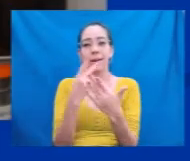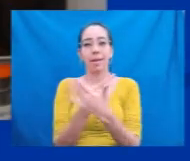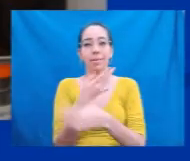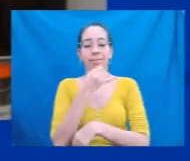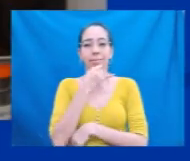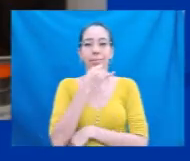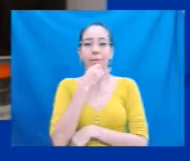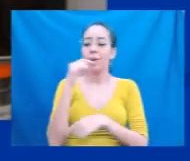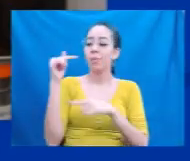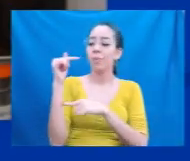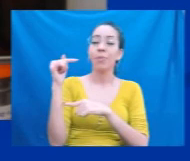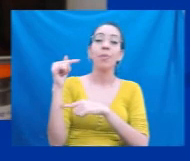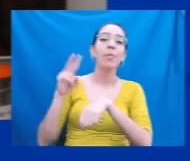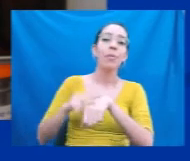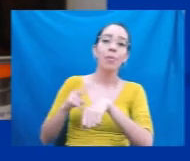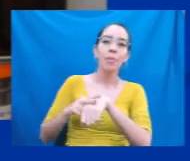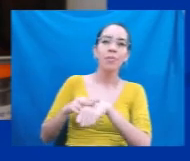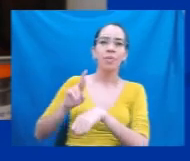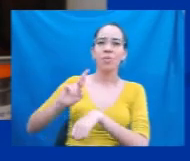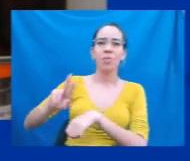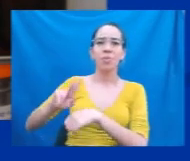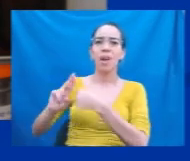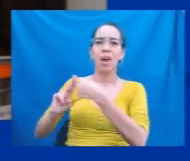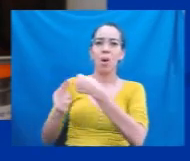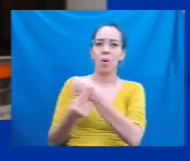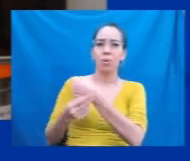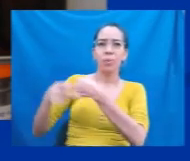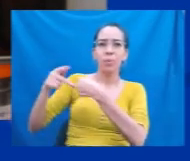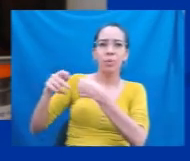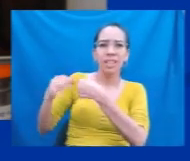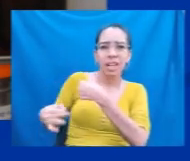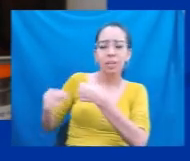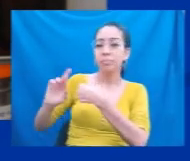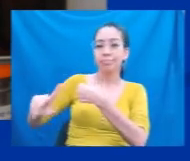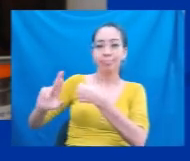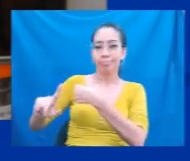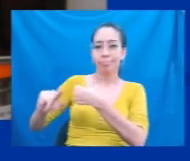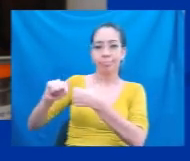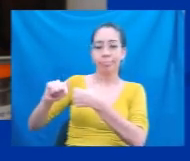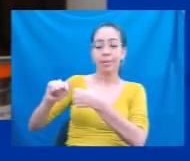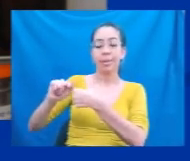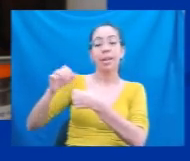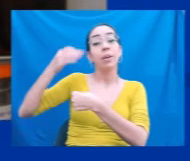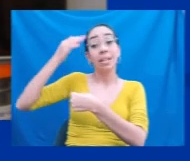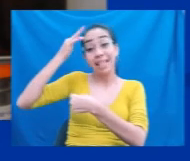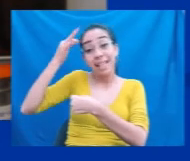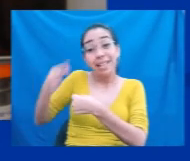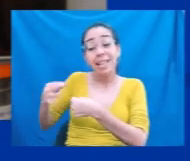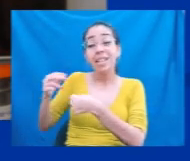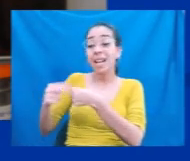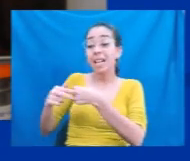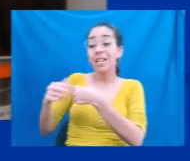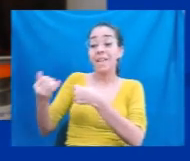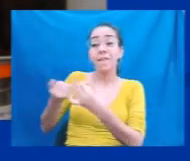Então começa que isso aqui não é rotulagem, gente. Isso aqui é um arremedo de rotulagem, tá? Então, com certeza as informações